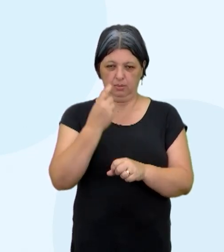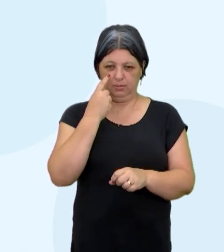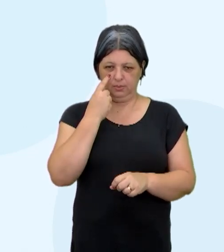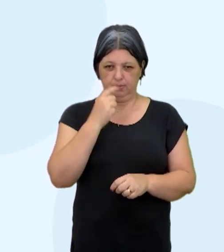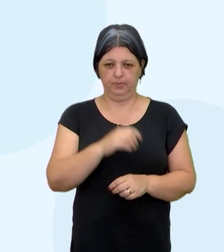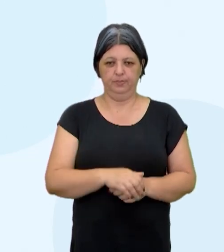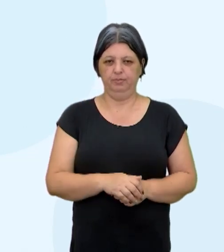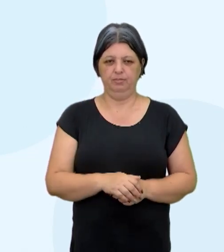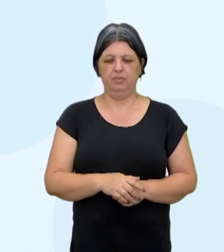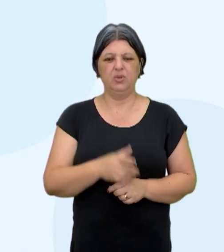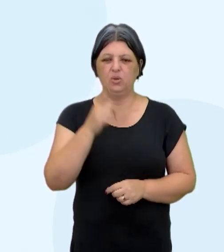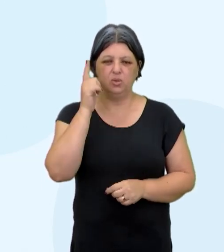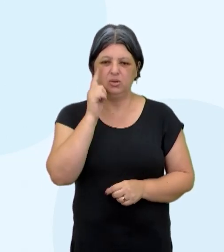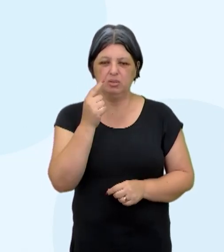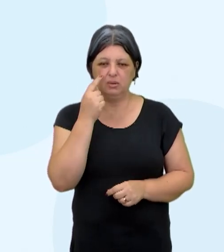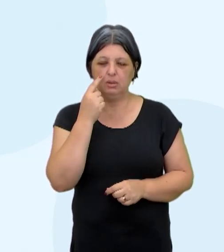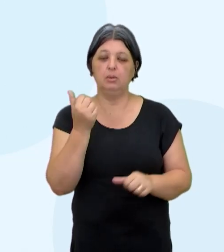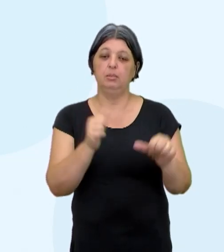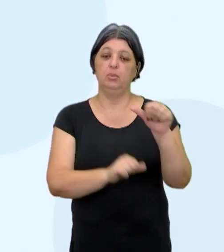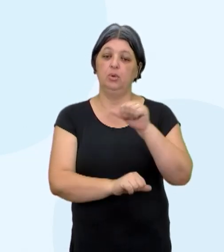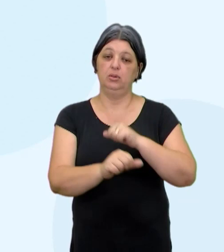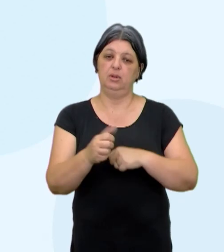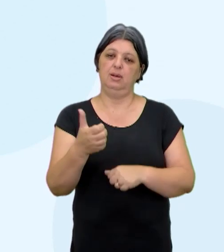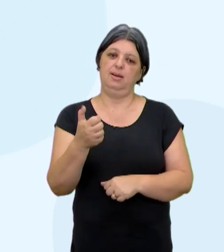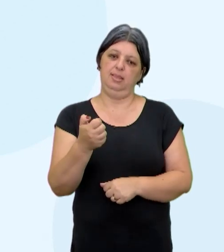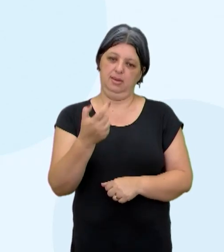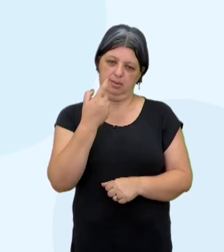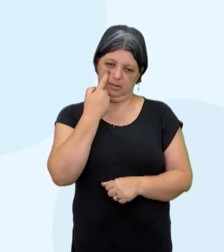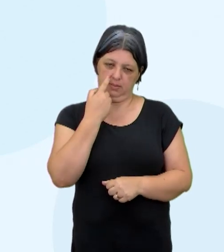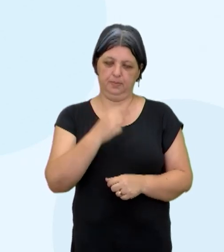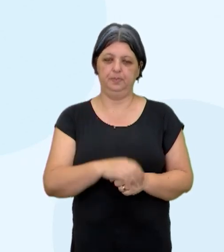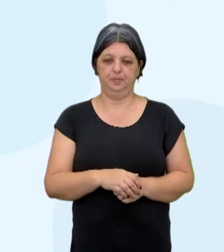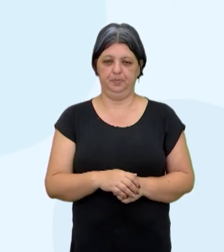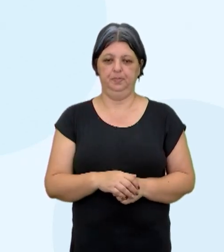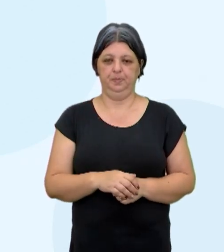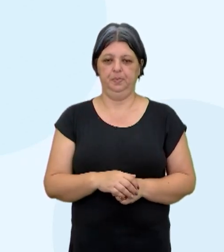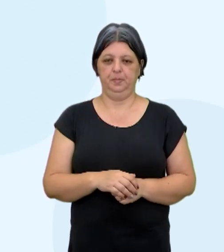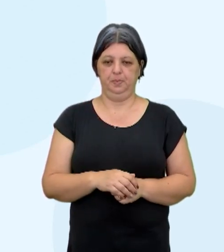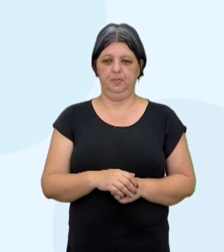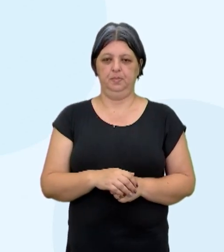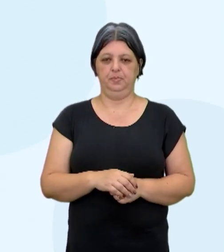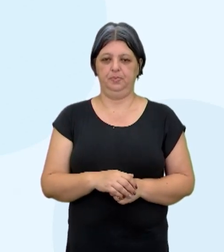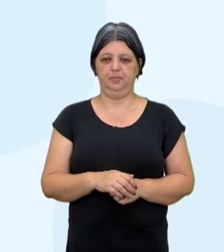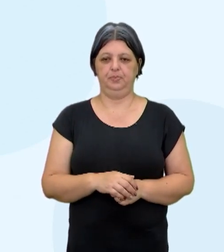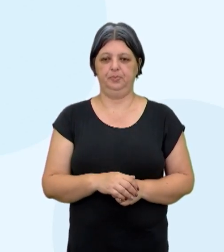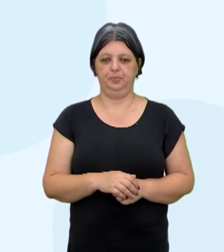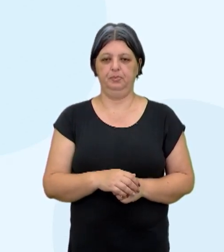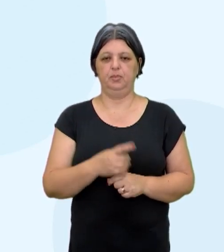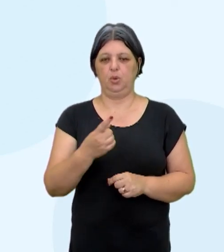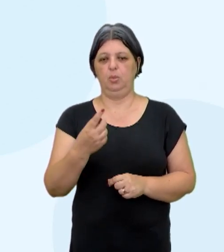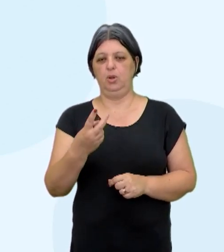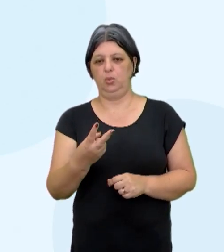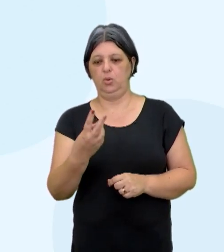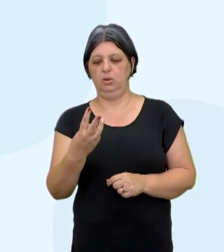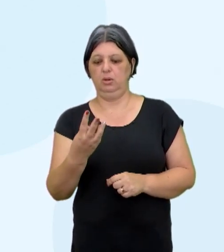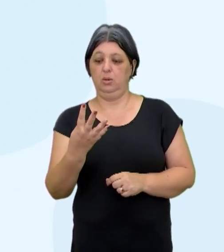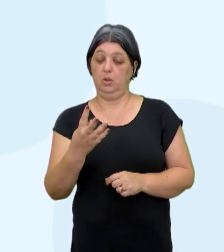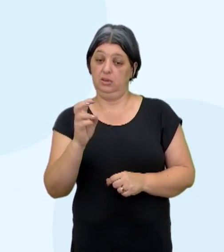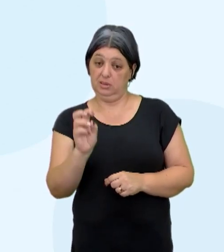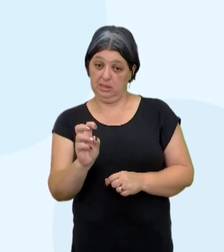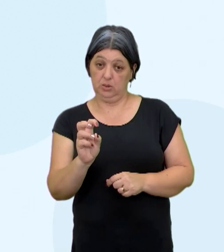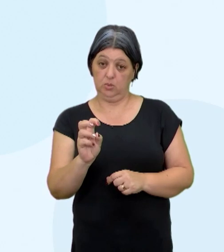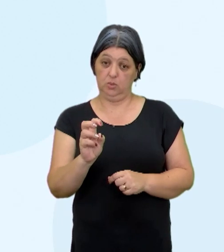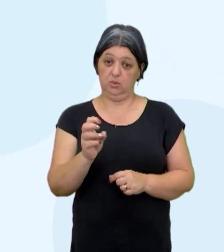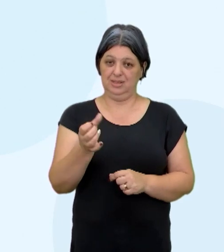caneta, não deu pra enxergar? Muda a cor da caneta, vamos pôr um vermelhinho, ó. Vou pegar aqui, ó. 1, 2, 3, 4, 5, 6 lados.